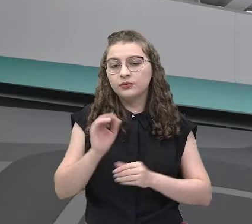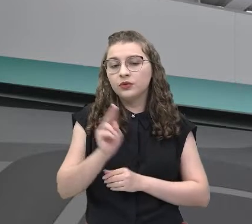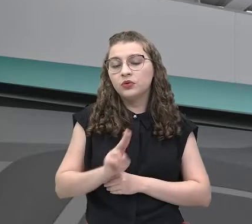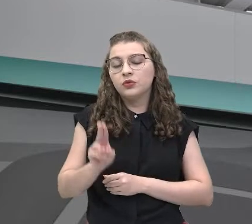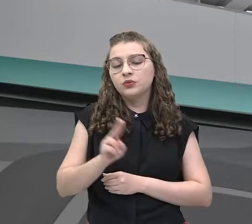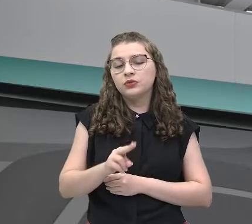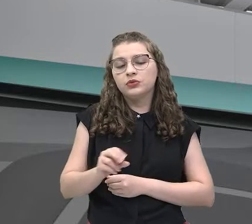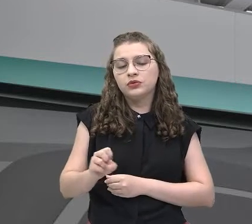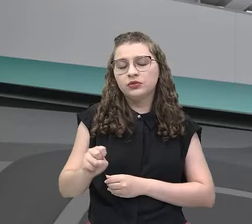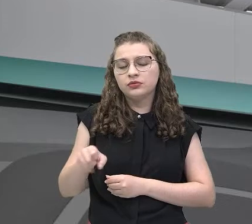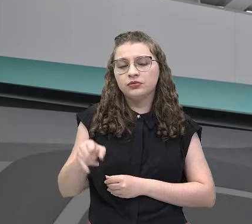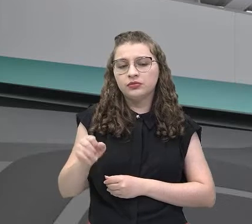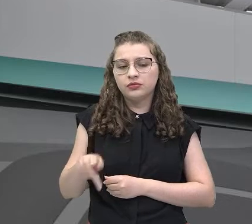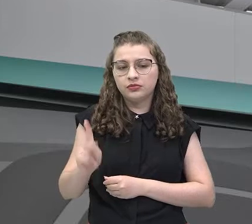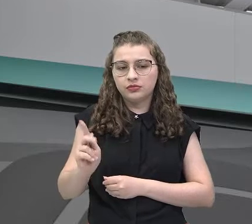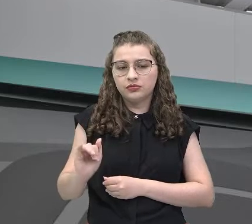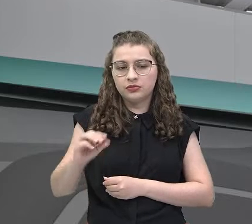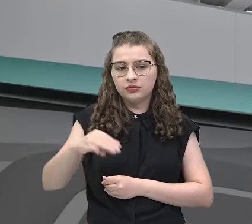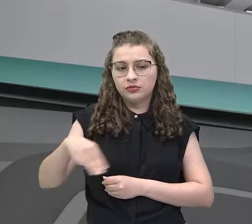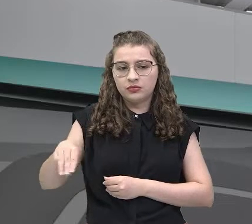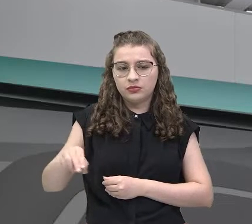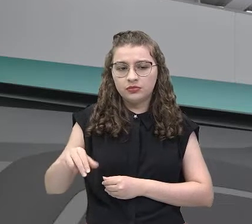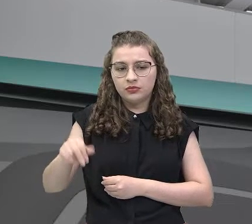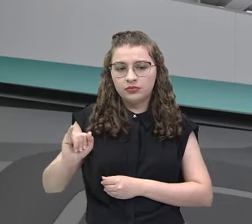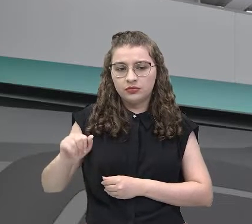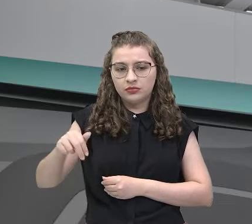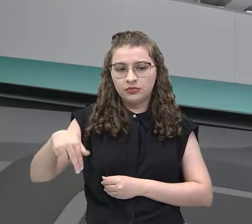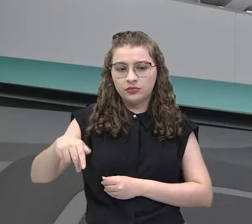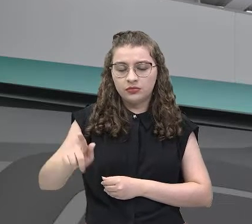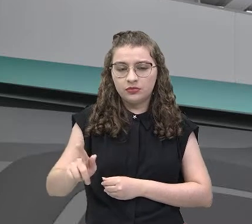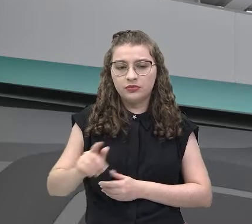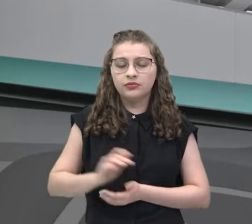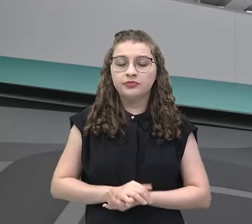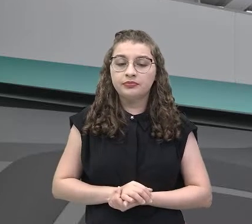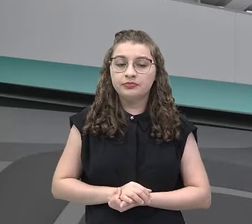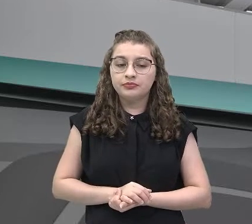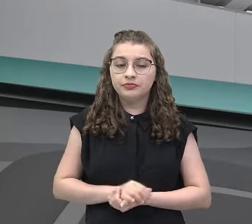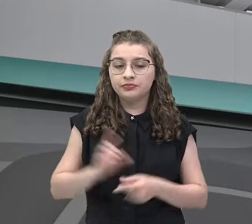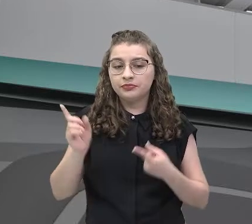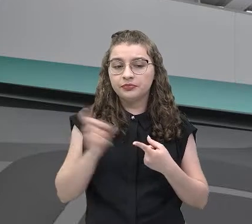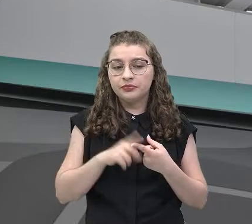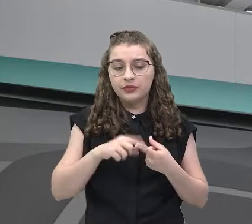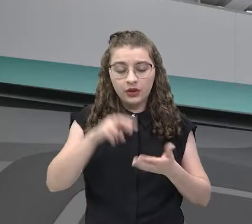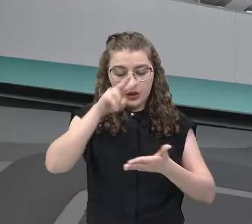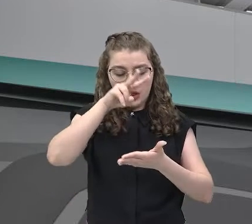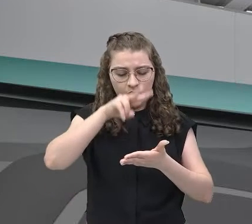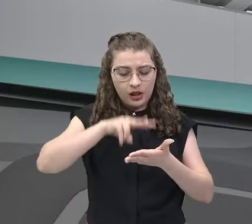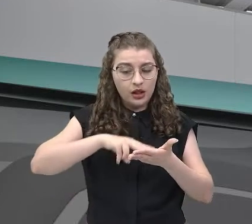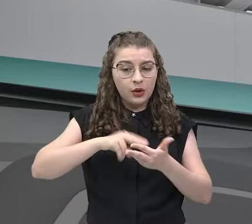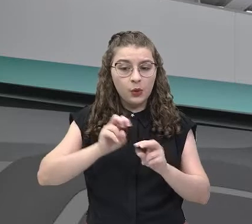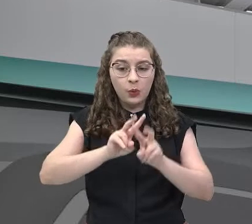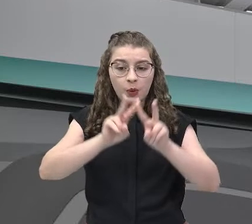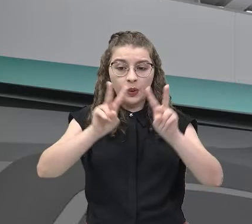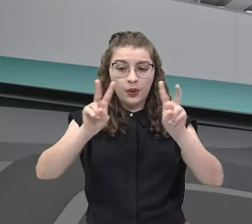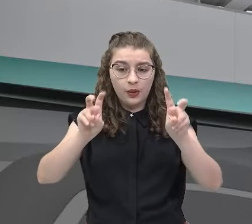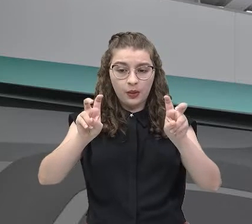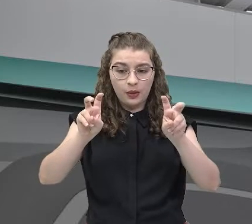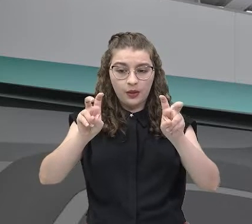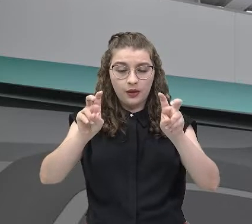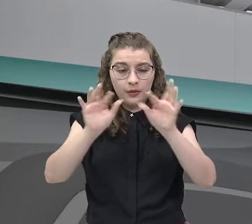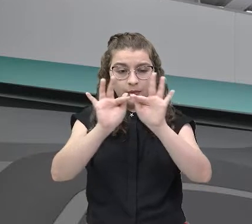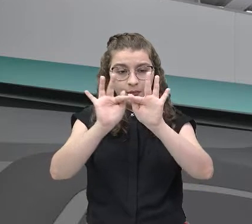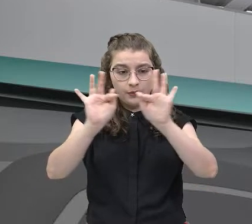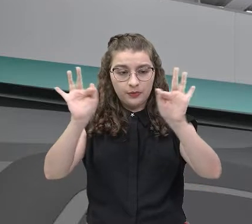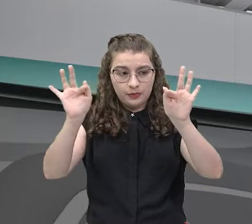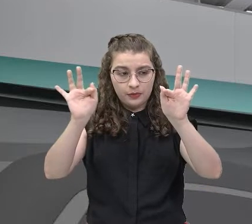skimming. Então, acompanhe. Você tem aí, ler com atenção o título e subtítulos.